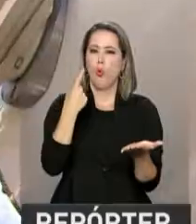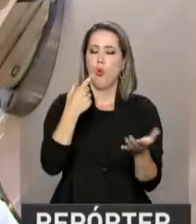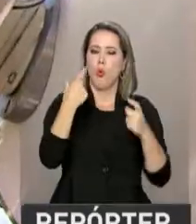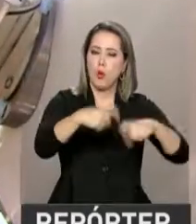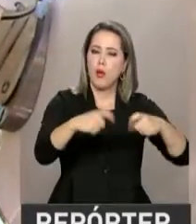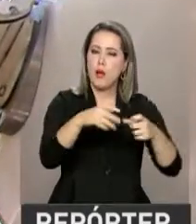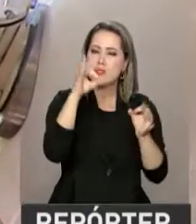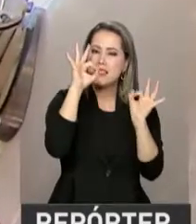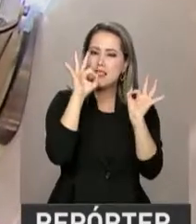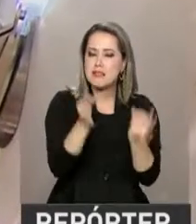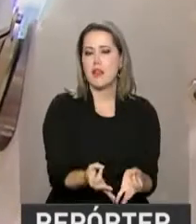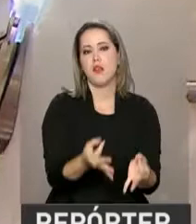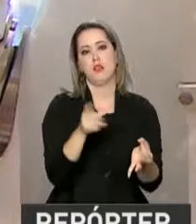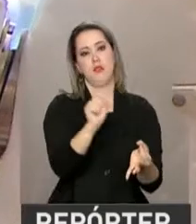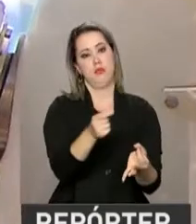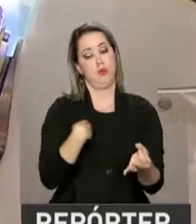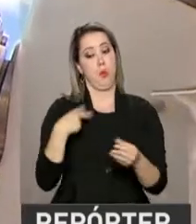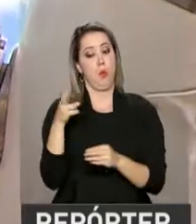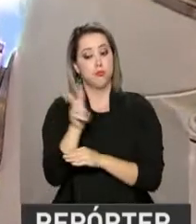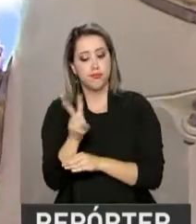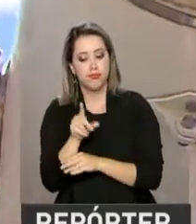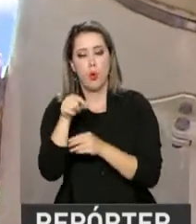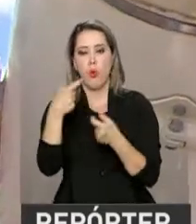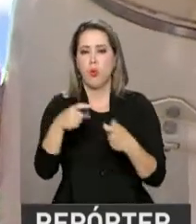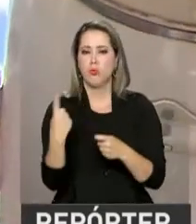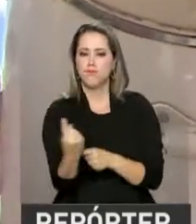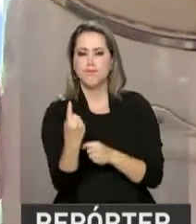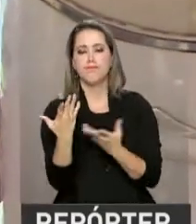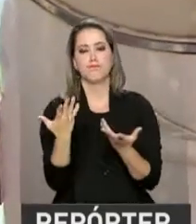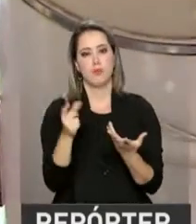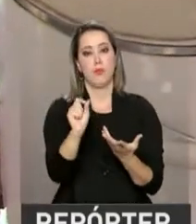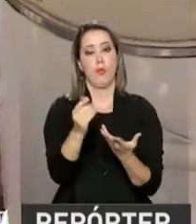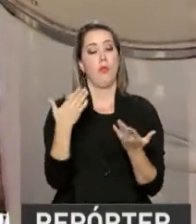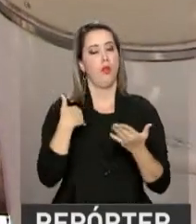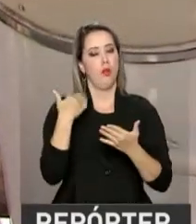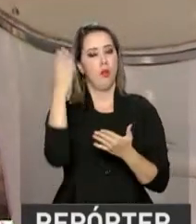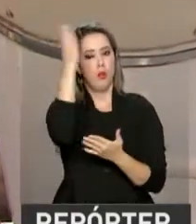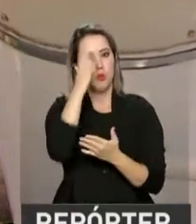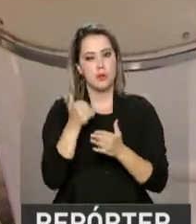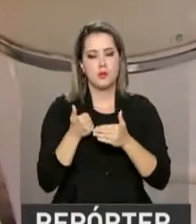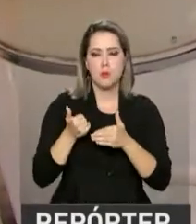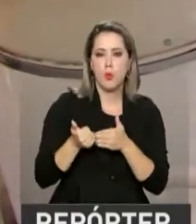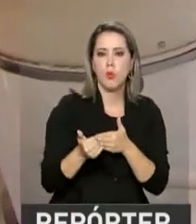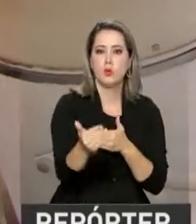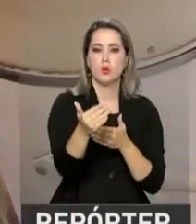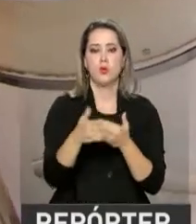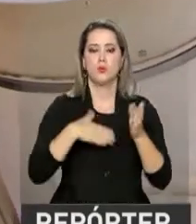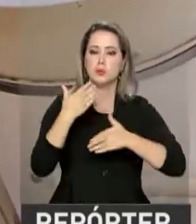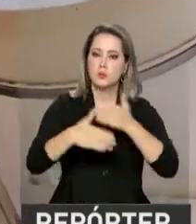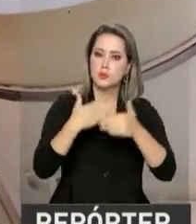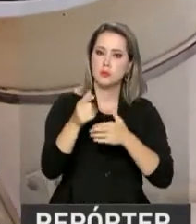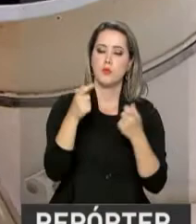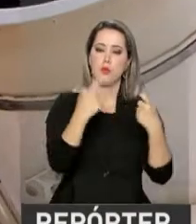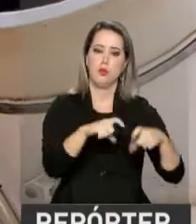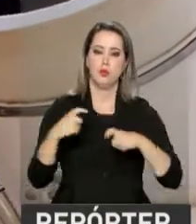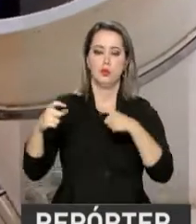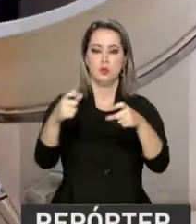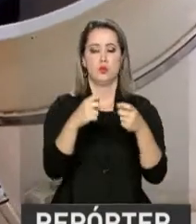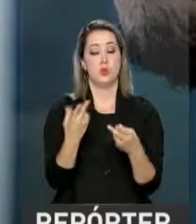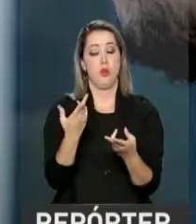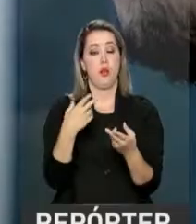dispositivos de localização o brasil começa a desenvolver nestas unidades acadêmicas nessa nessas